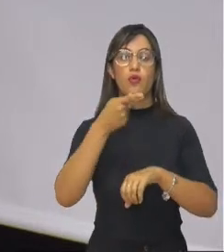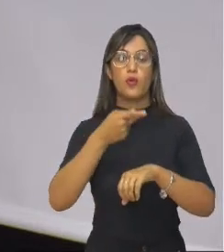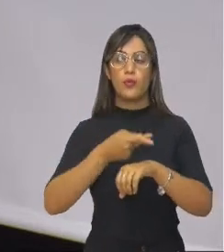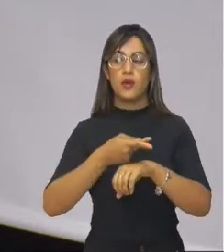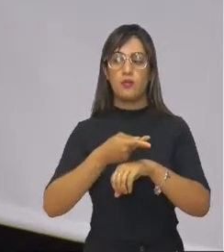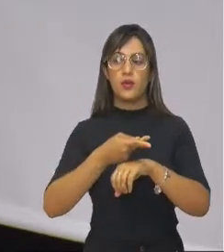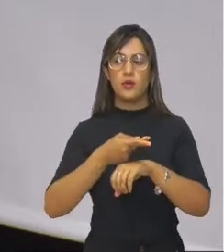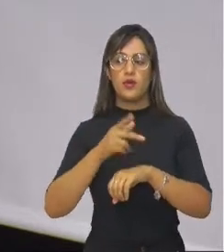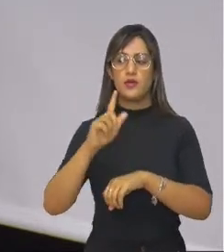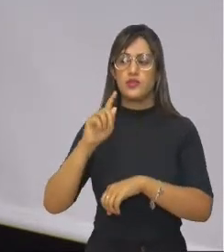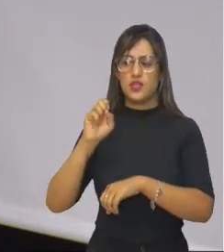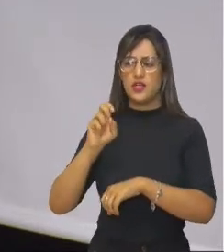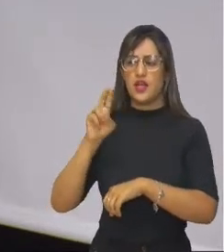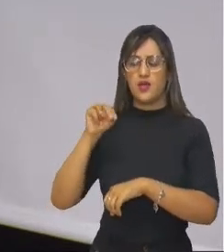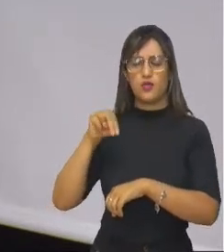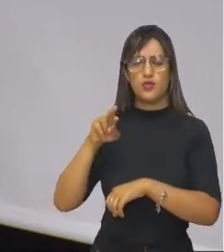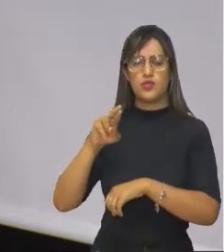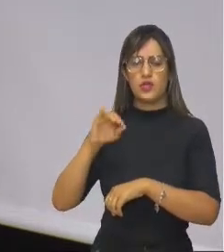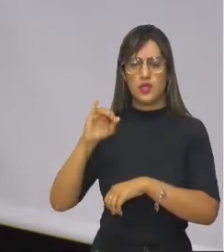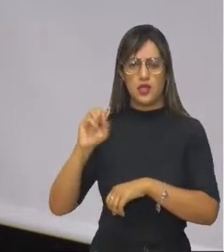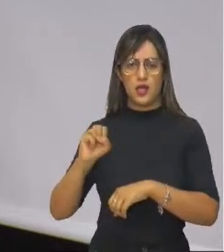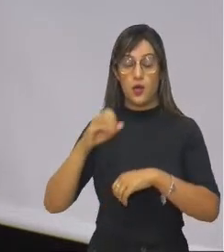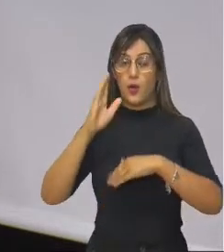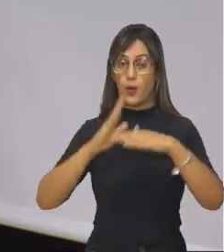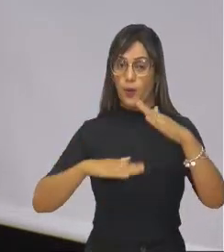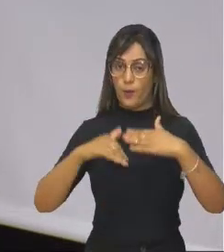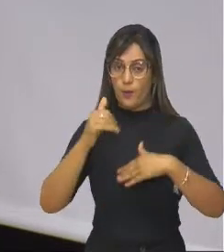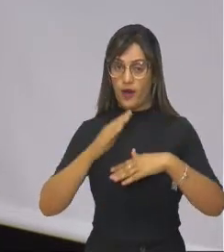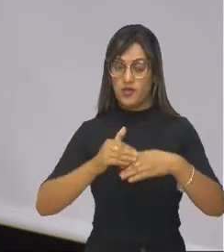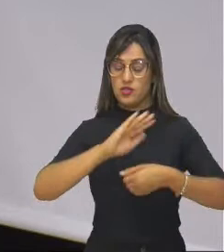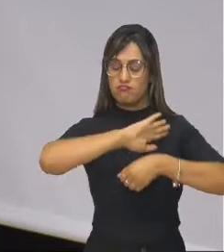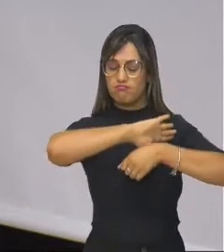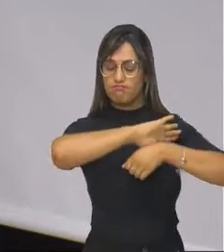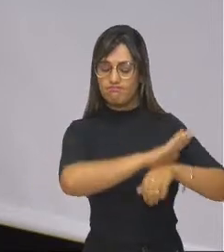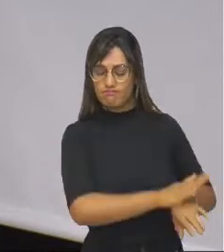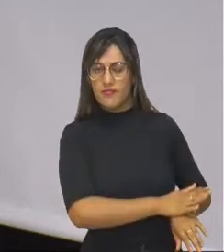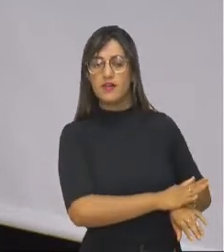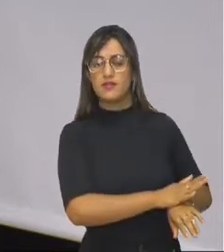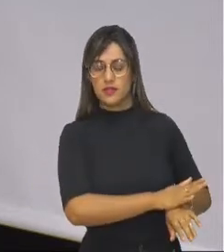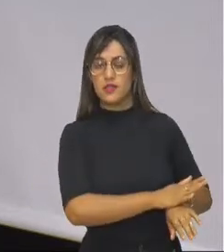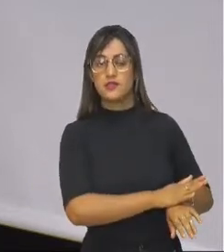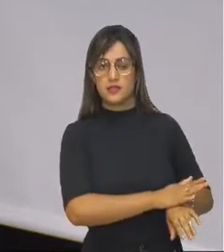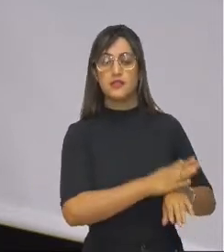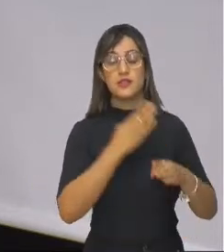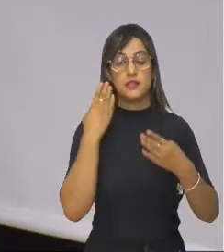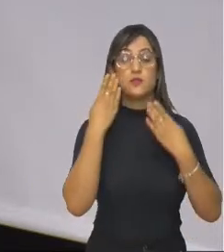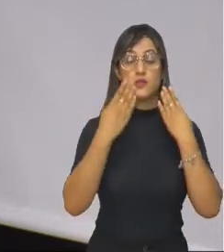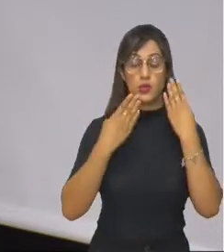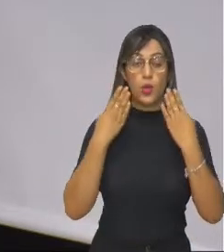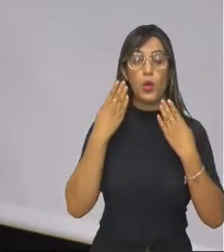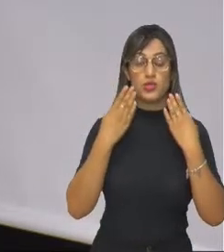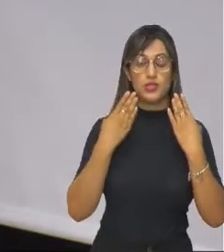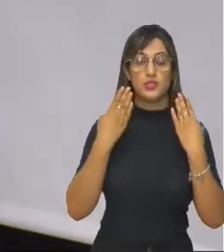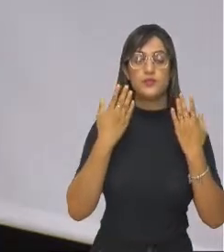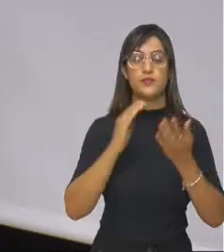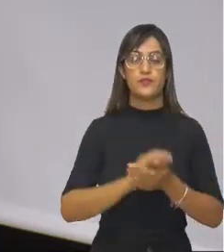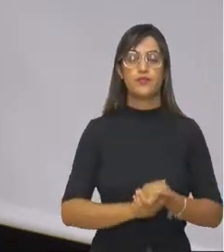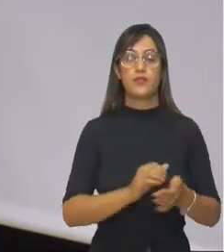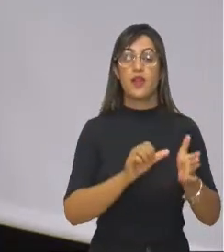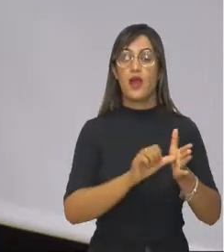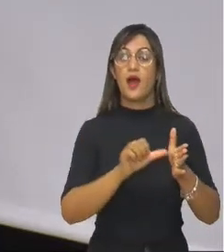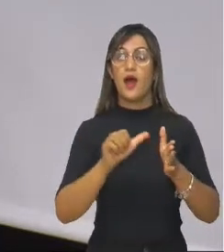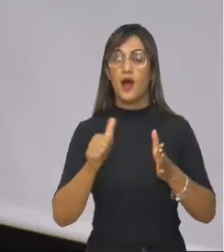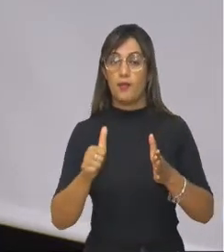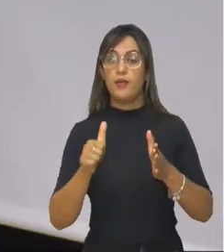Bicudo para práticas antirracistas, práticas psicológicas antirracistas. A primeira edição